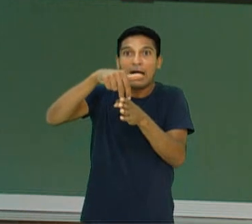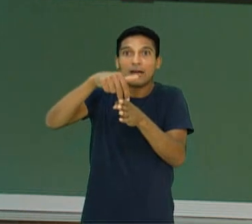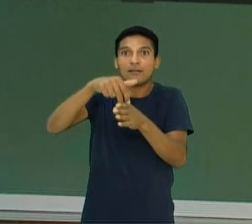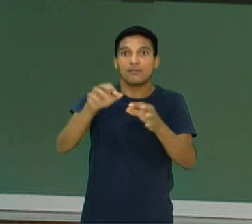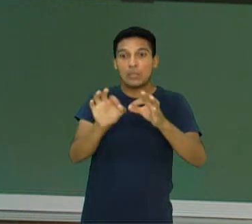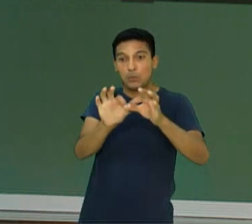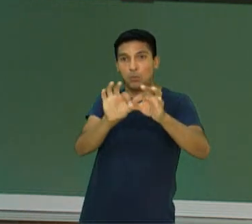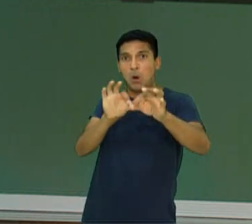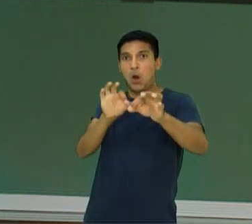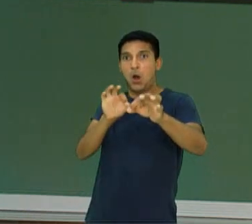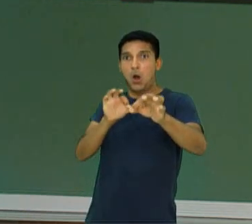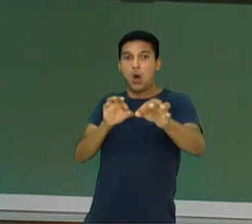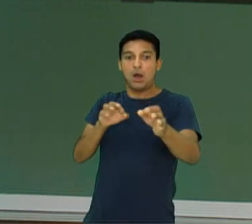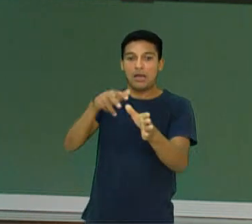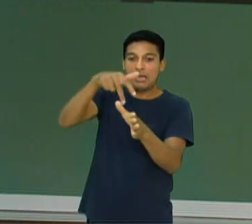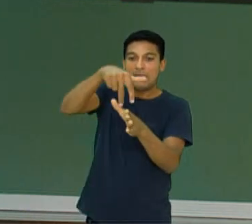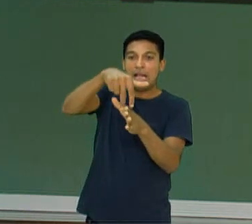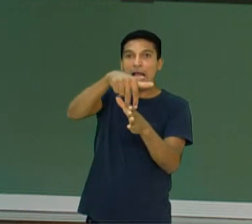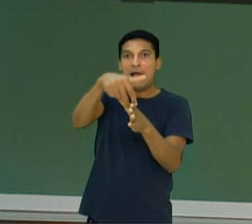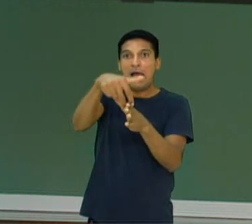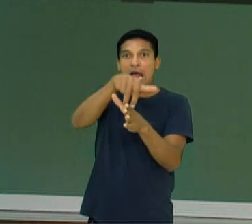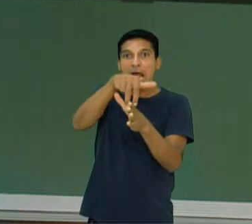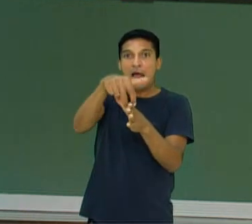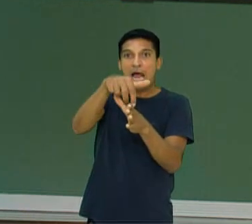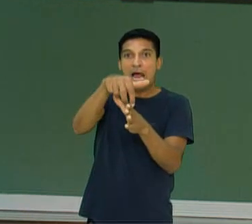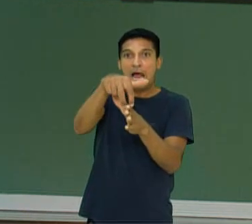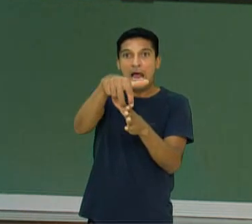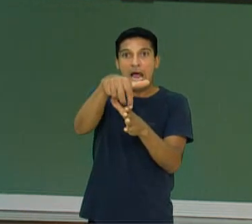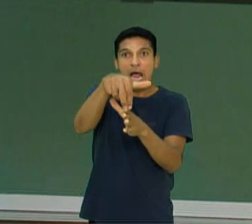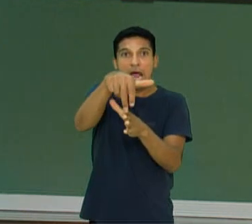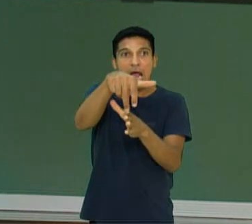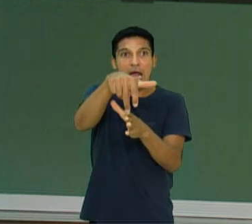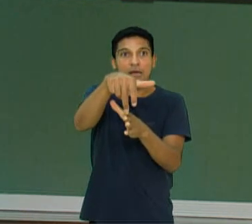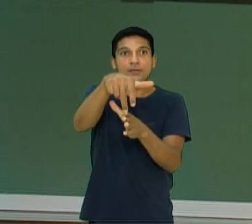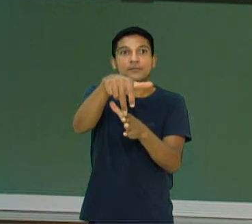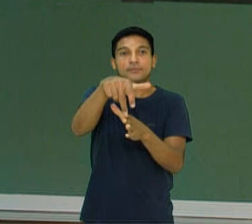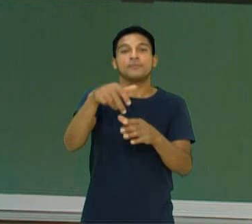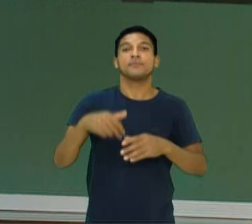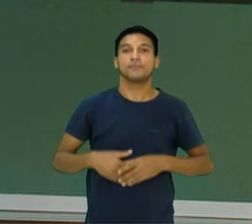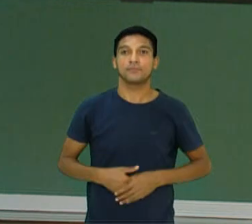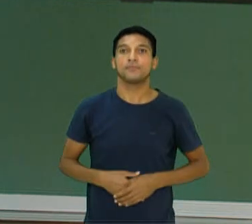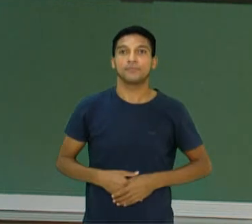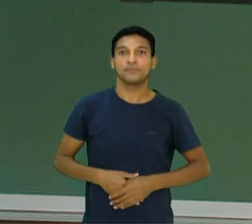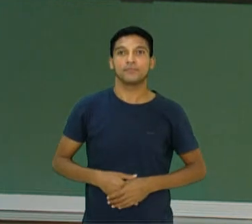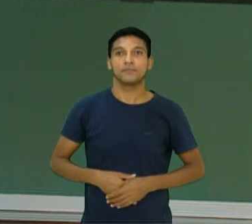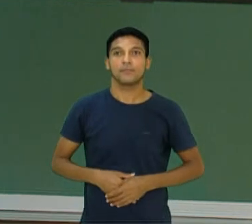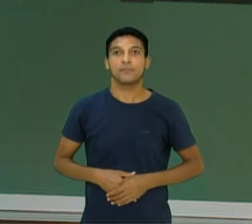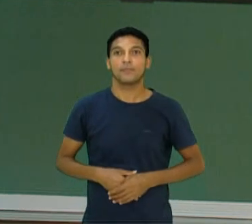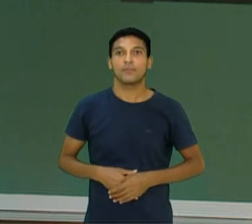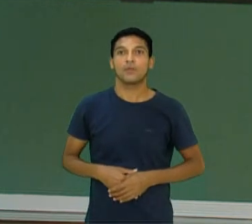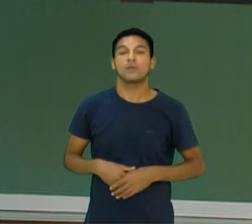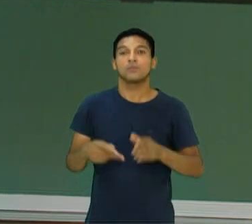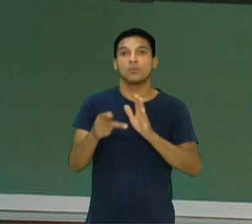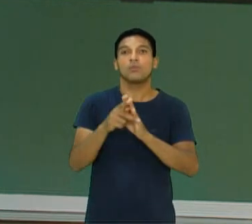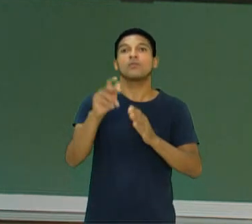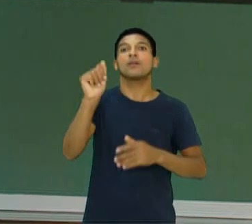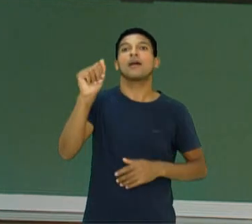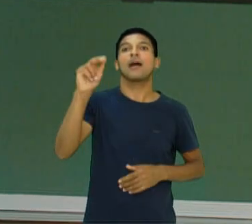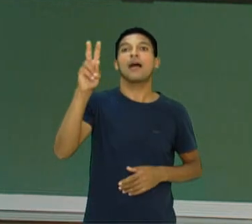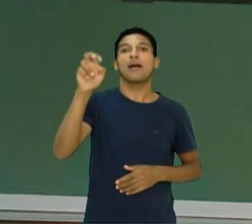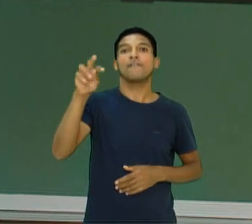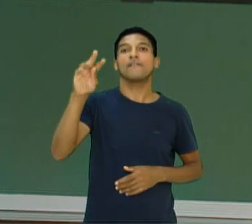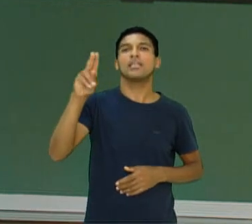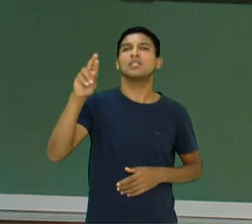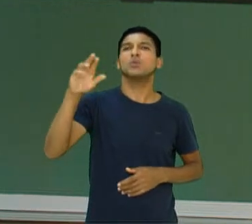não esportivo, não competitivo, mas que tem um princípio básico, que é a aventura.